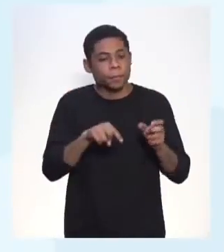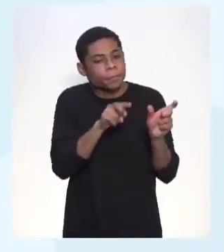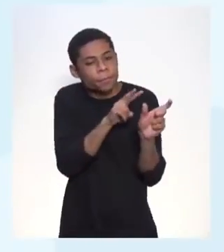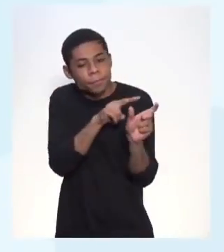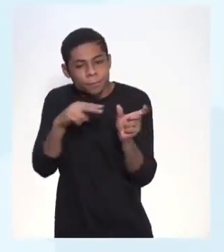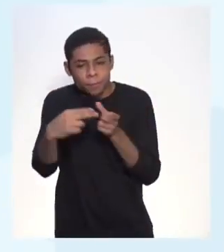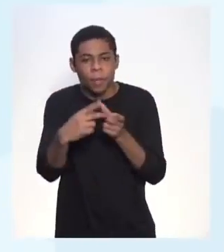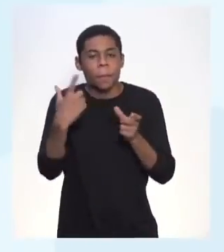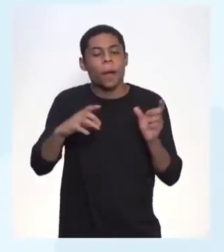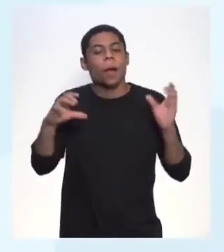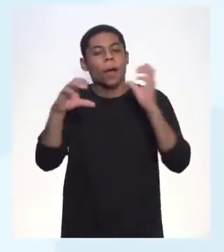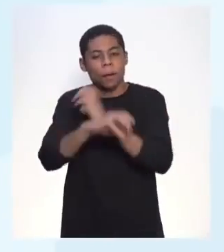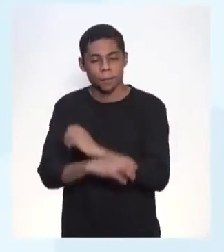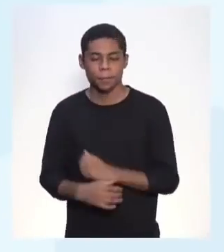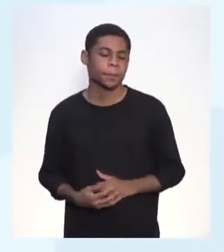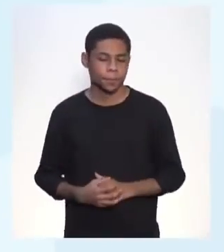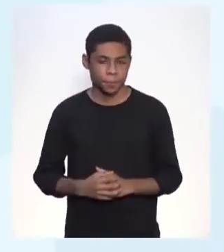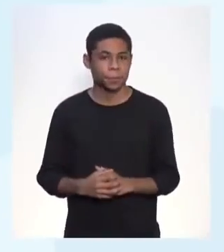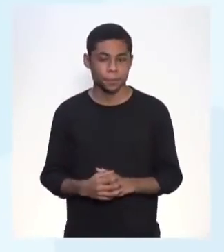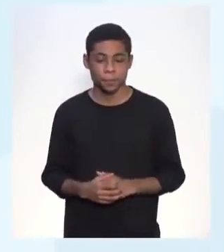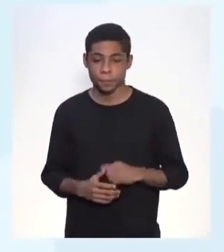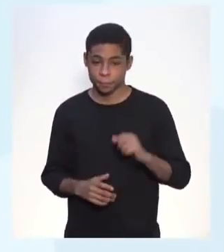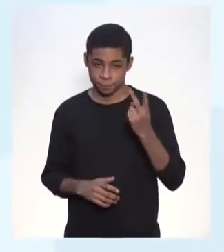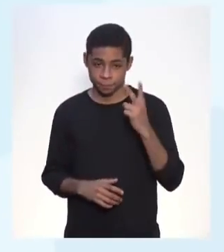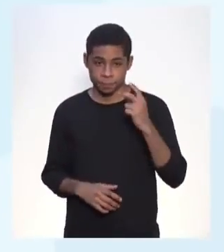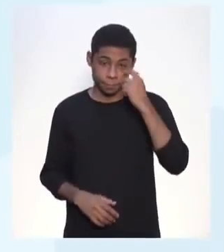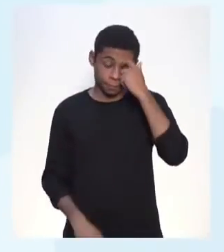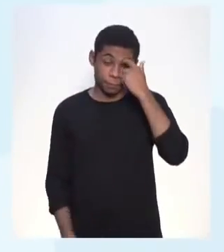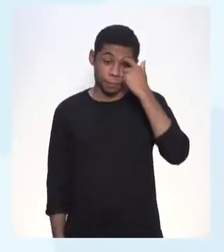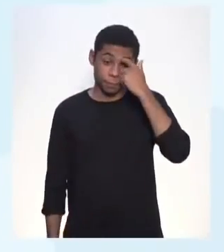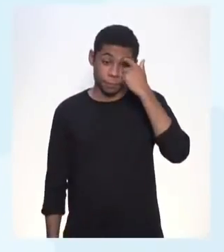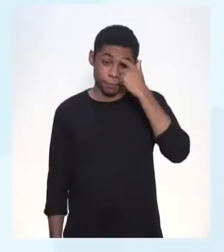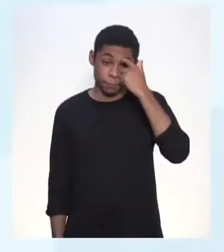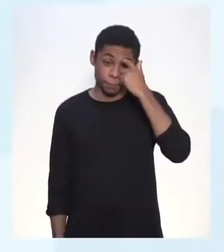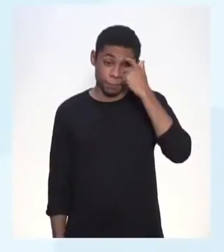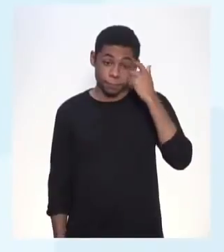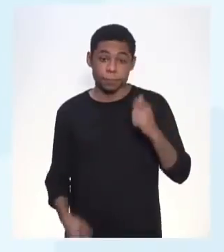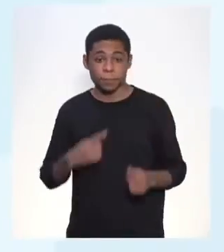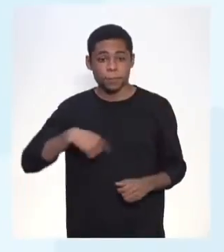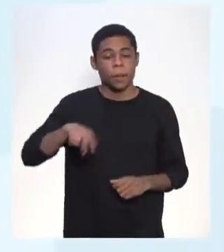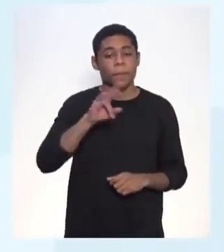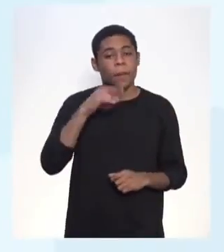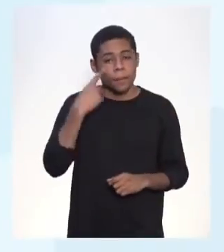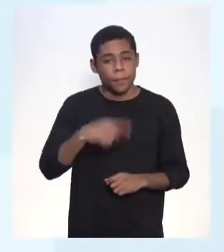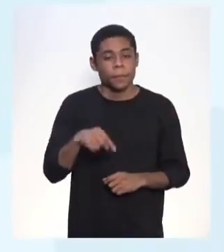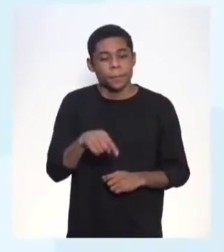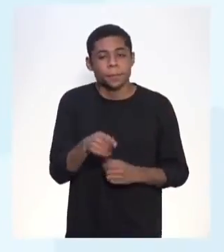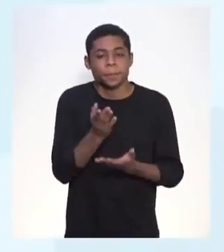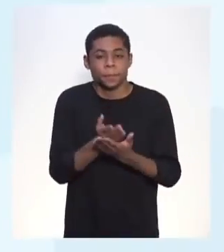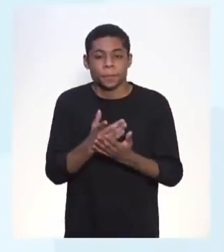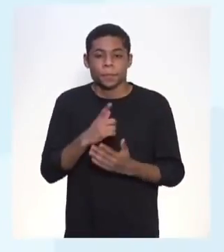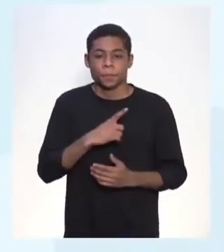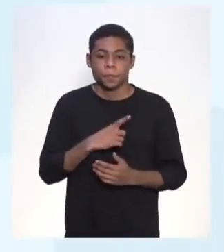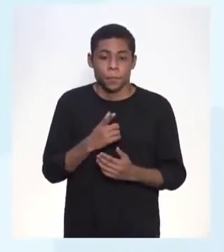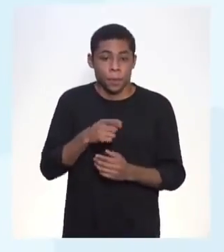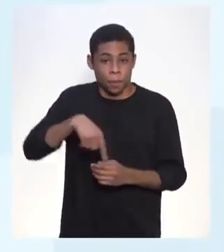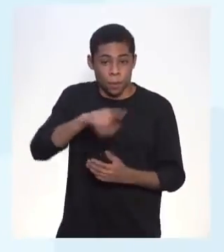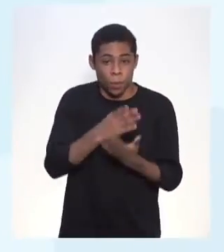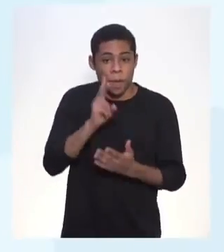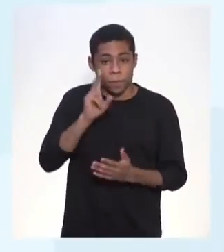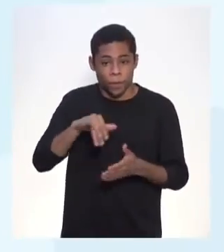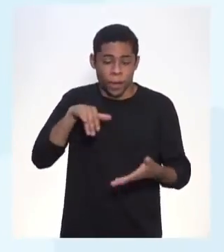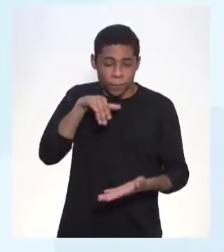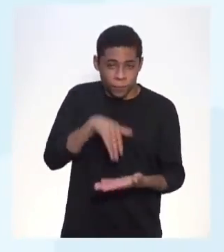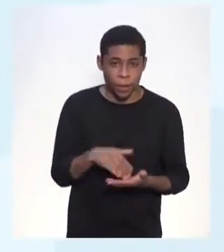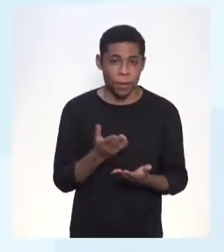and Conclusion. Né? Okay. Vamos usar essas conjunções aí. By the end of this class, students will be able to... Ao final desta